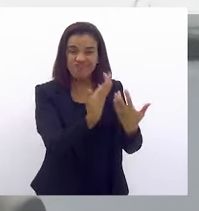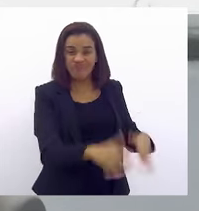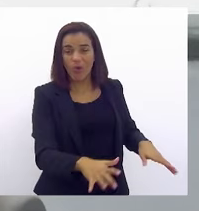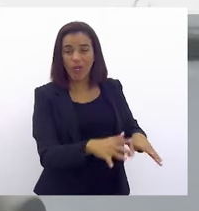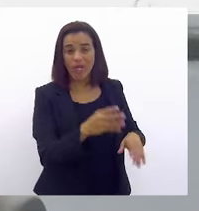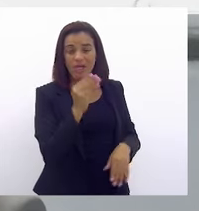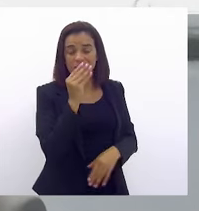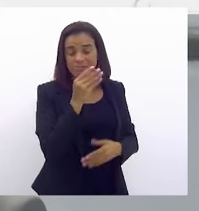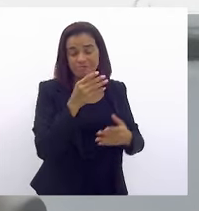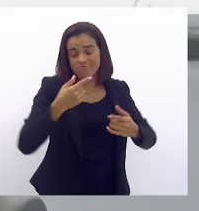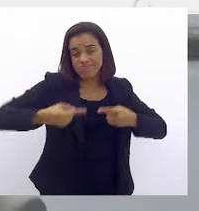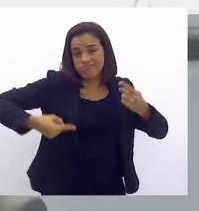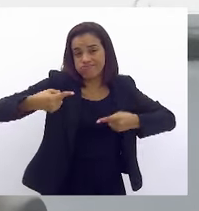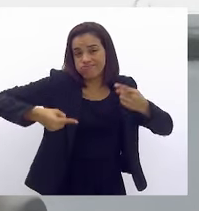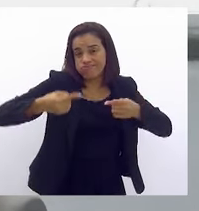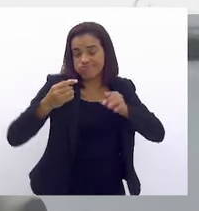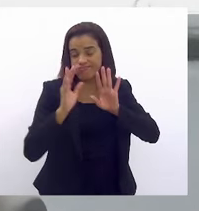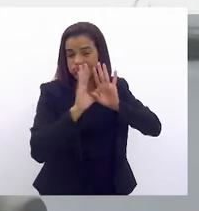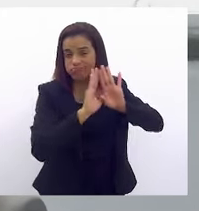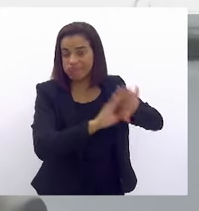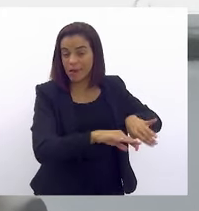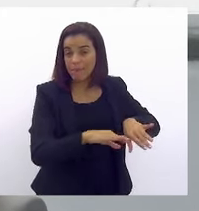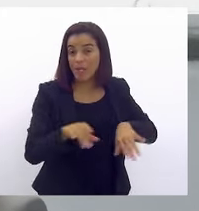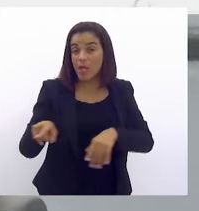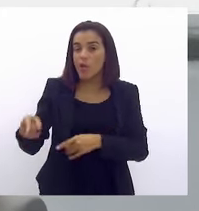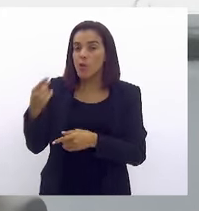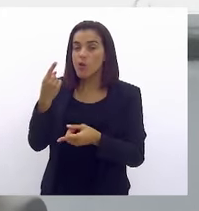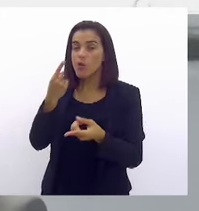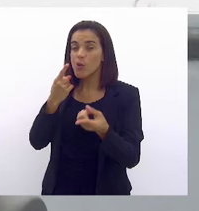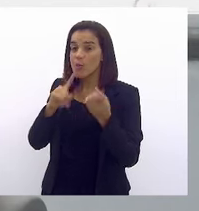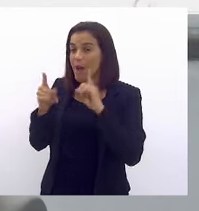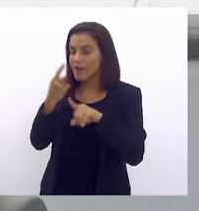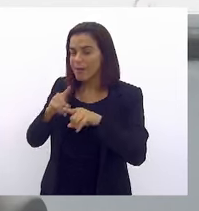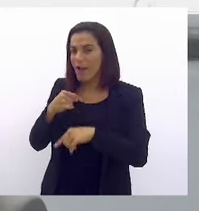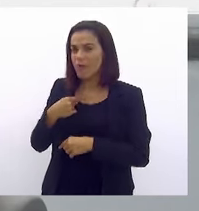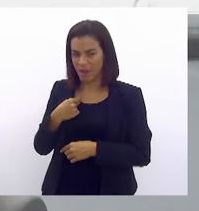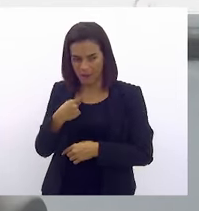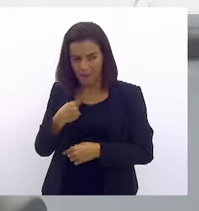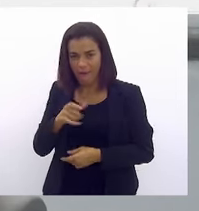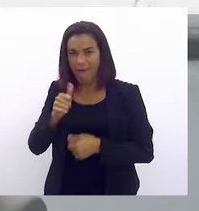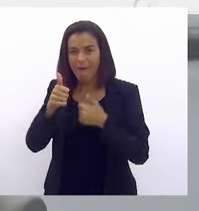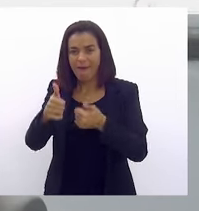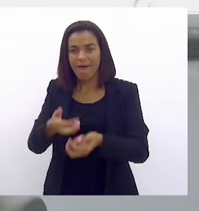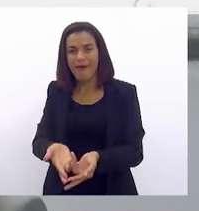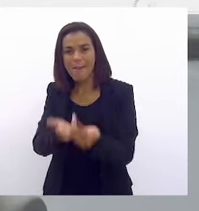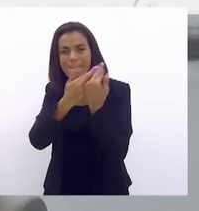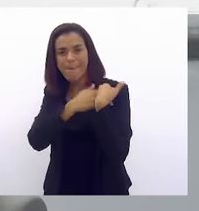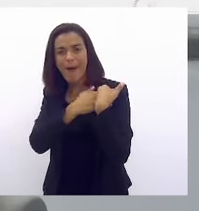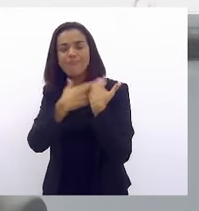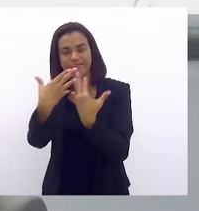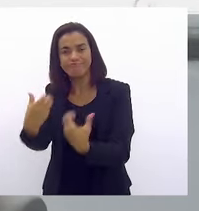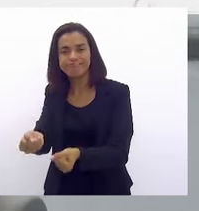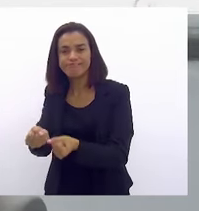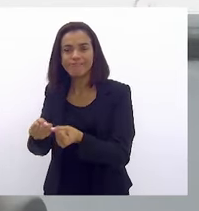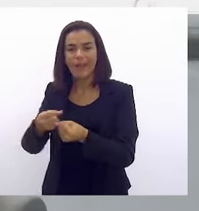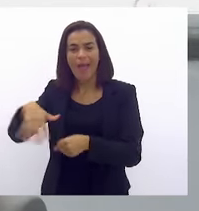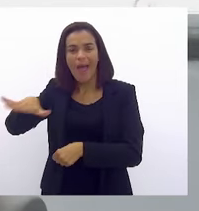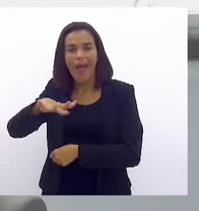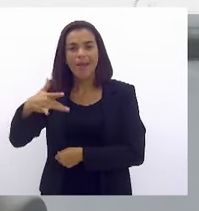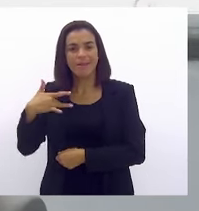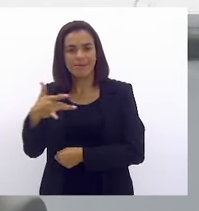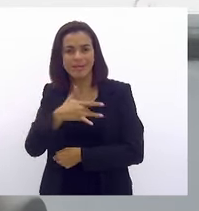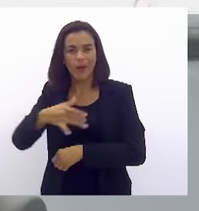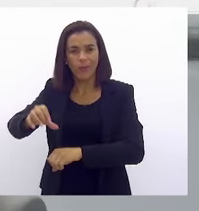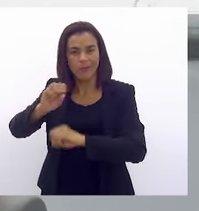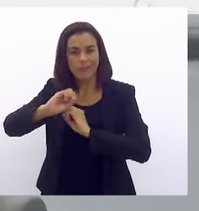com o município de Maricá, e o município de Maricá pega isso como responsabilidade, como nós pegamos em várias outras áreas, como na saúde, como na educação,